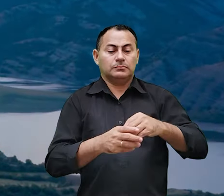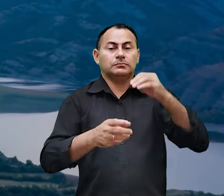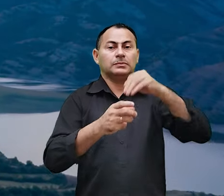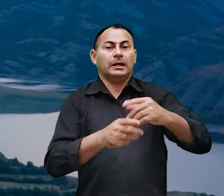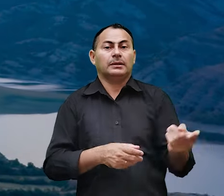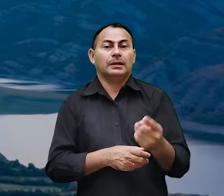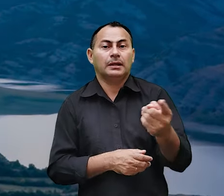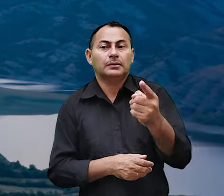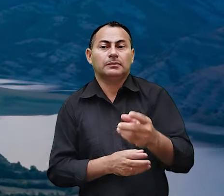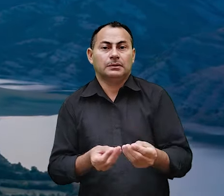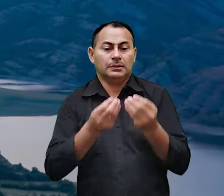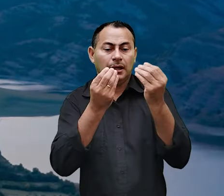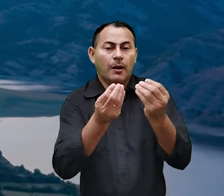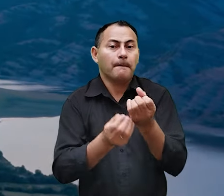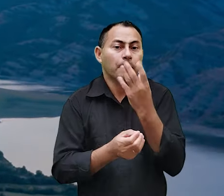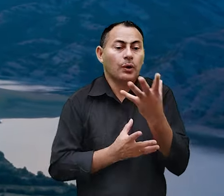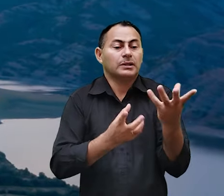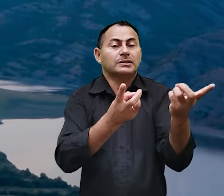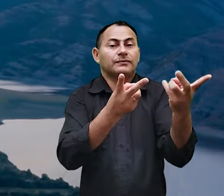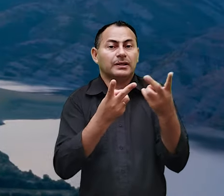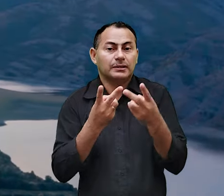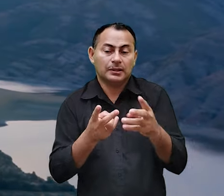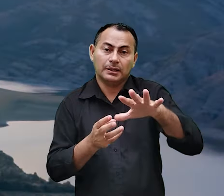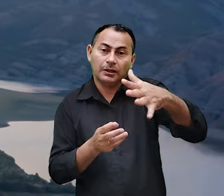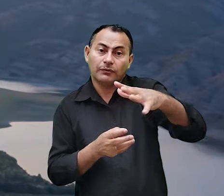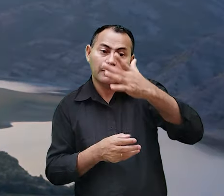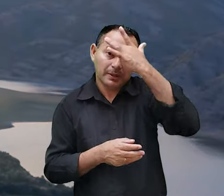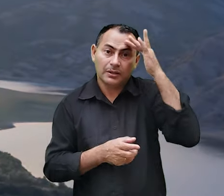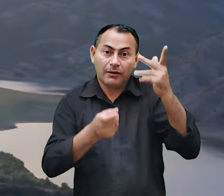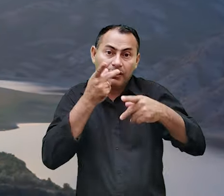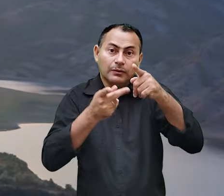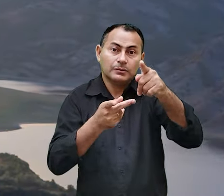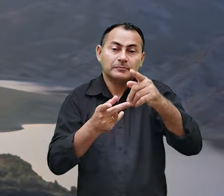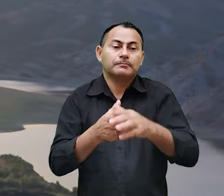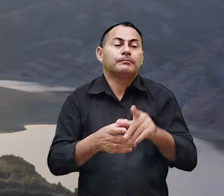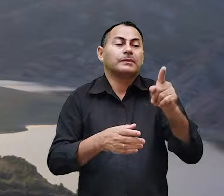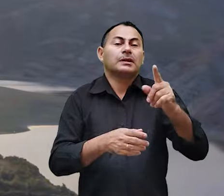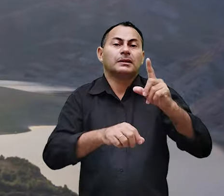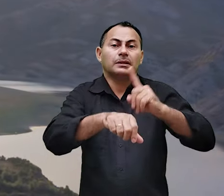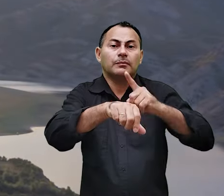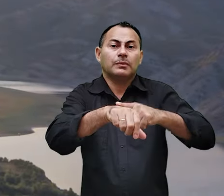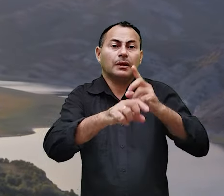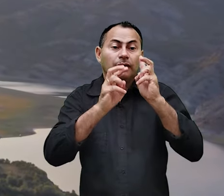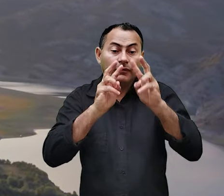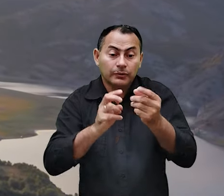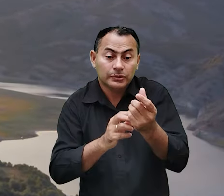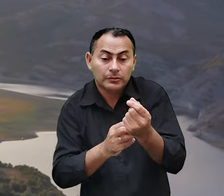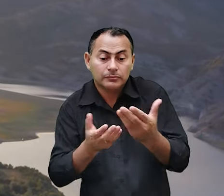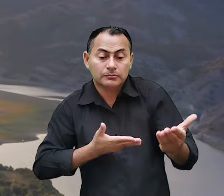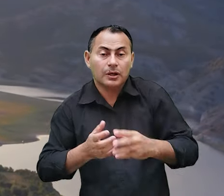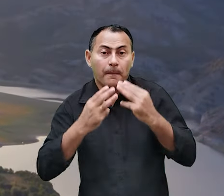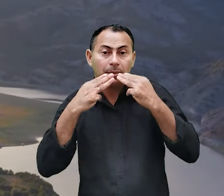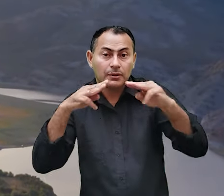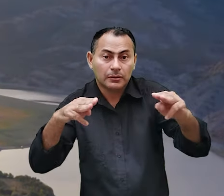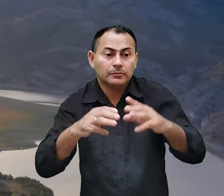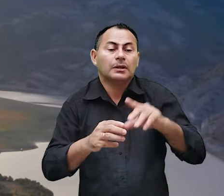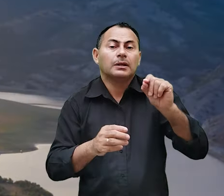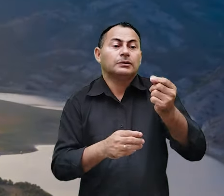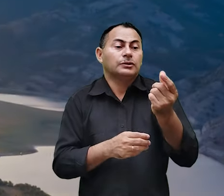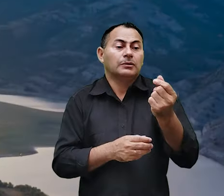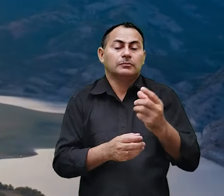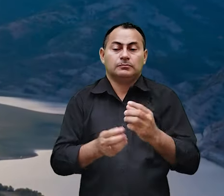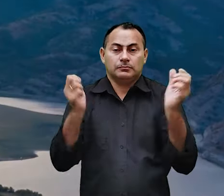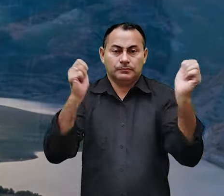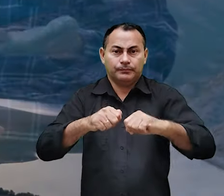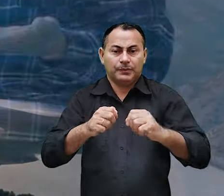haja pessoas na dimensão eterna que lhe darão as boas-vindas. Talvez alguém diga a você, naquele tempo você deu dinheiro para um